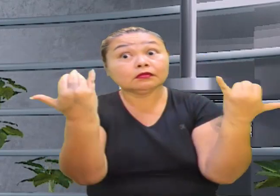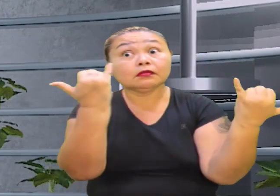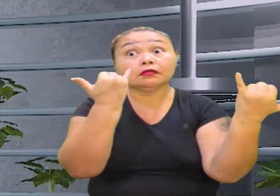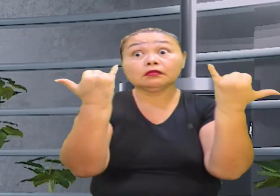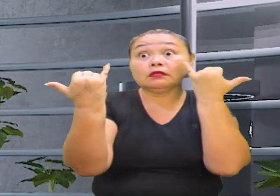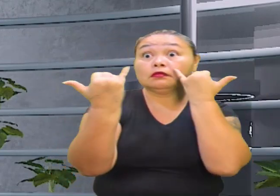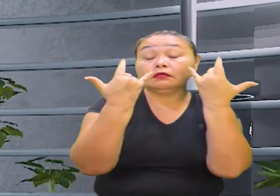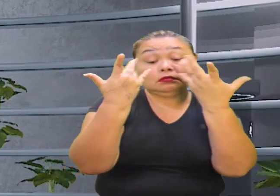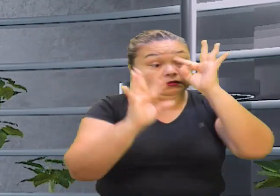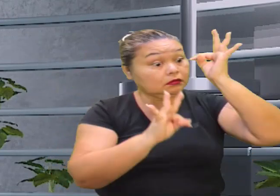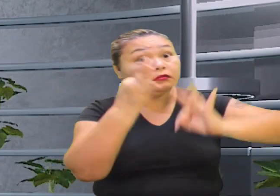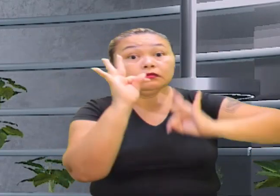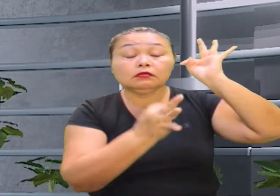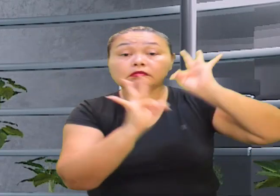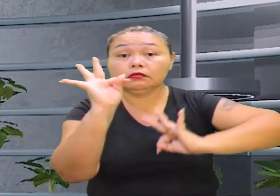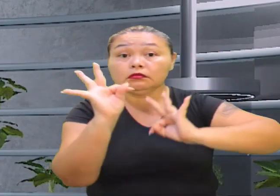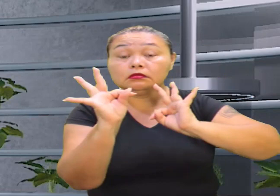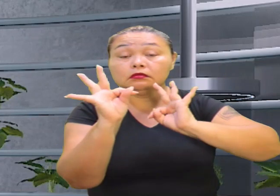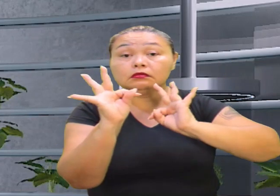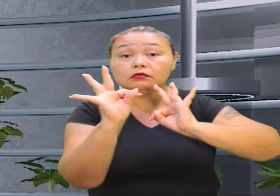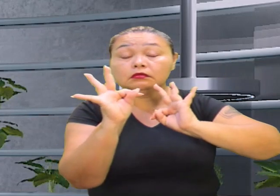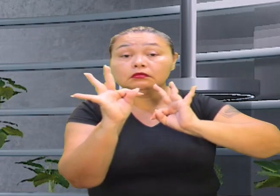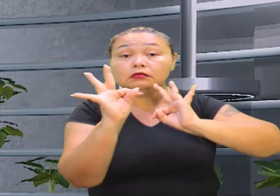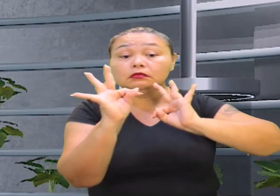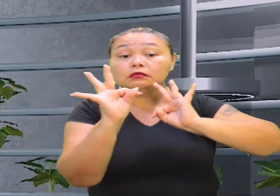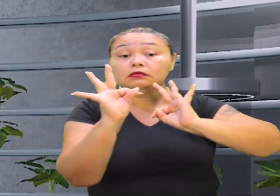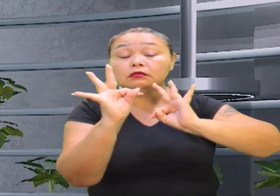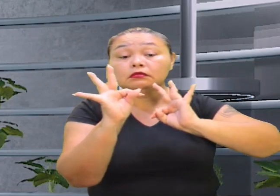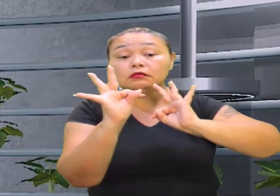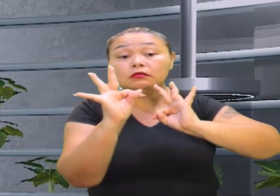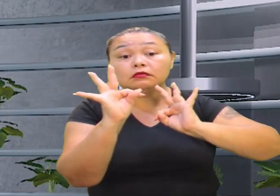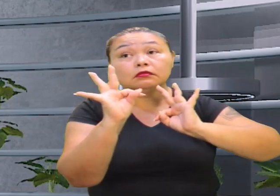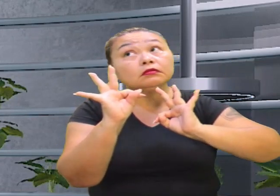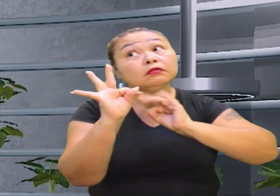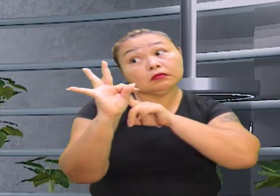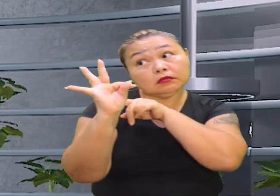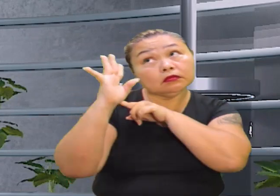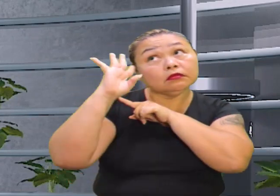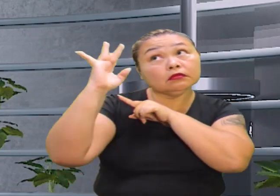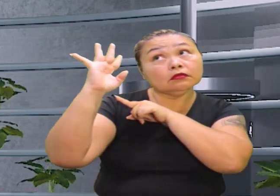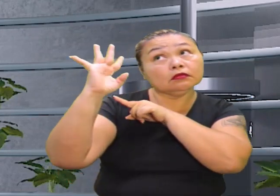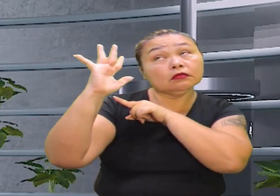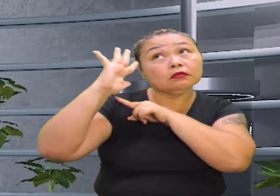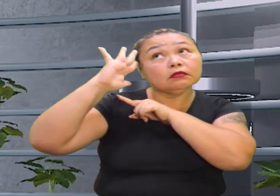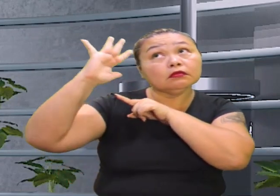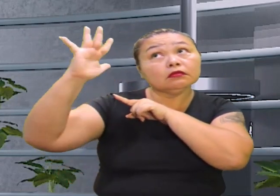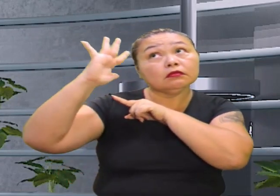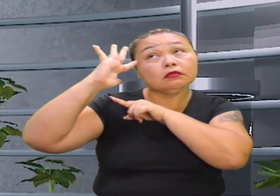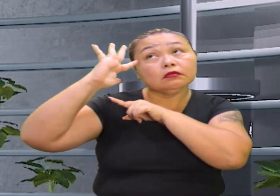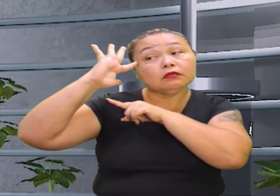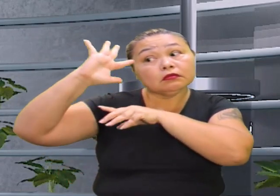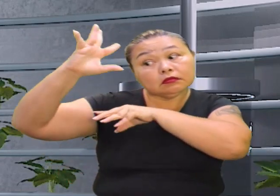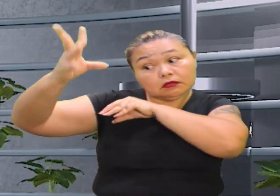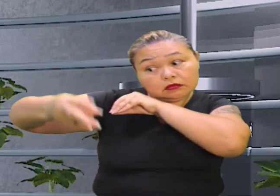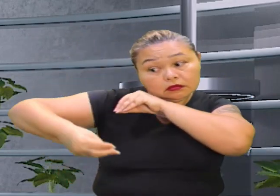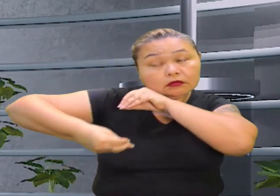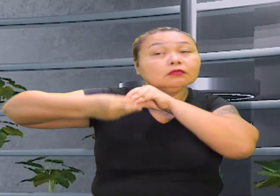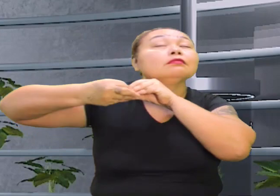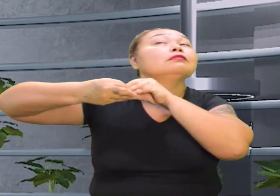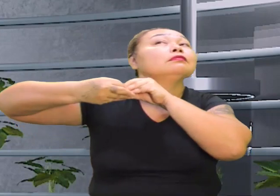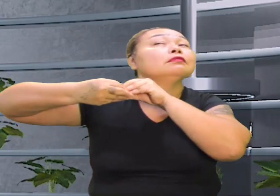da tecnologia da informação, uma teoria é agregada a